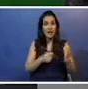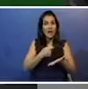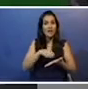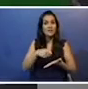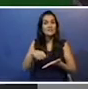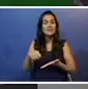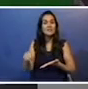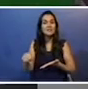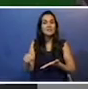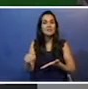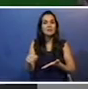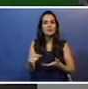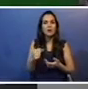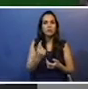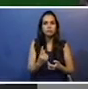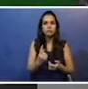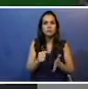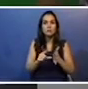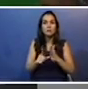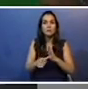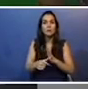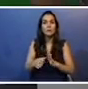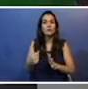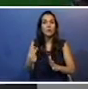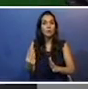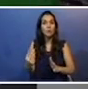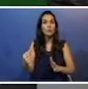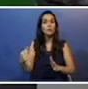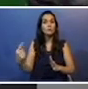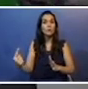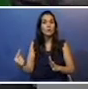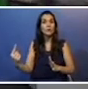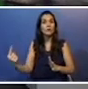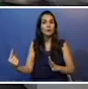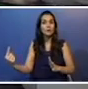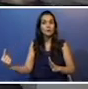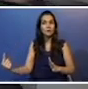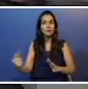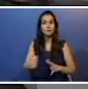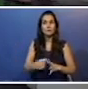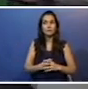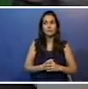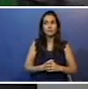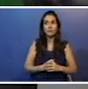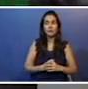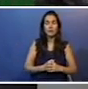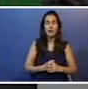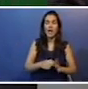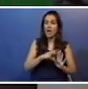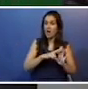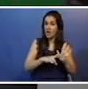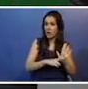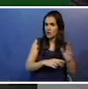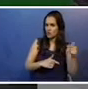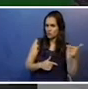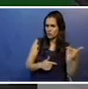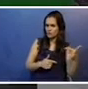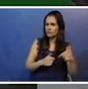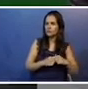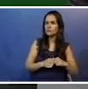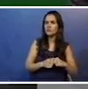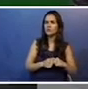escritas uma após a outra, tá? Primeira regrinha. 2. Quando há uma letra